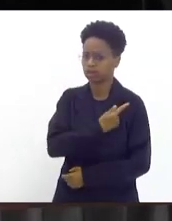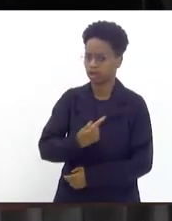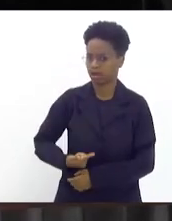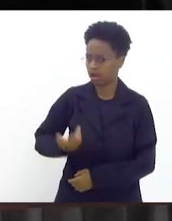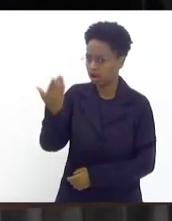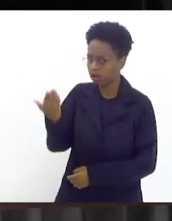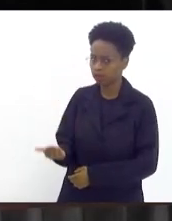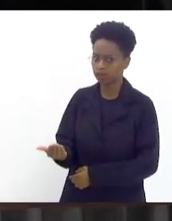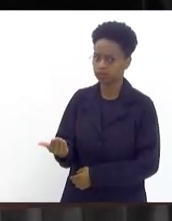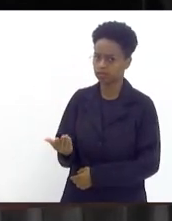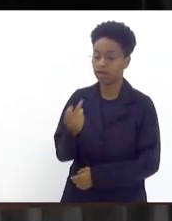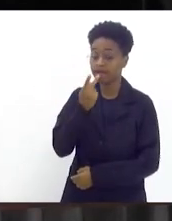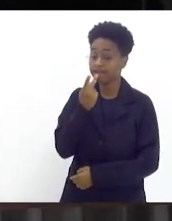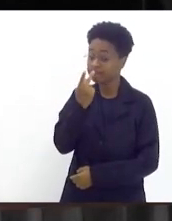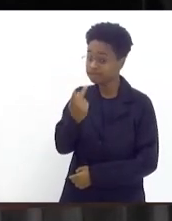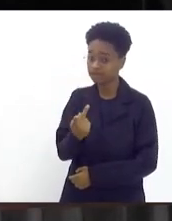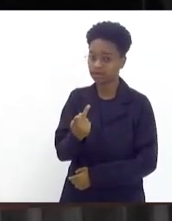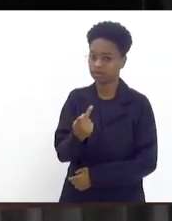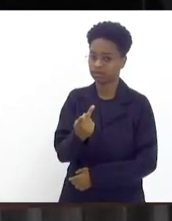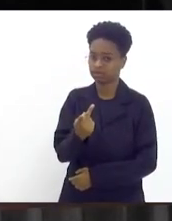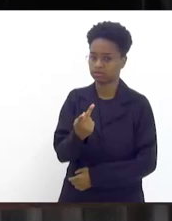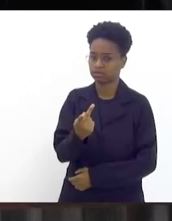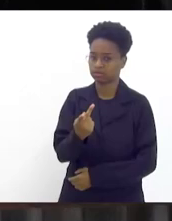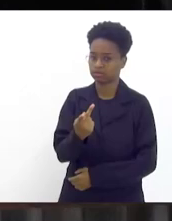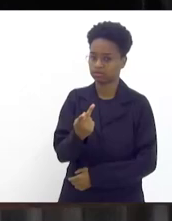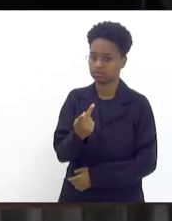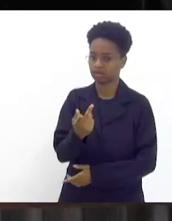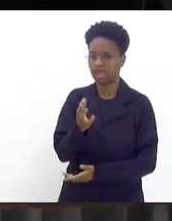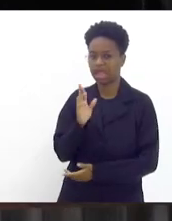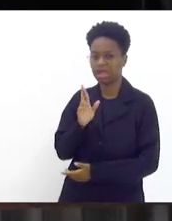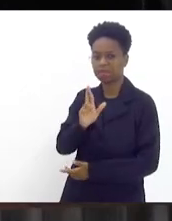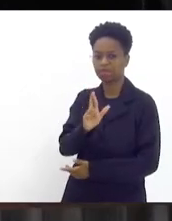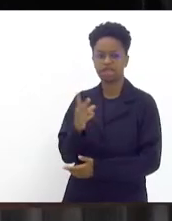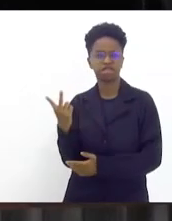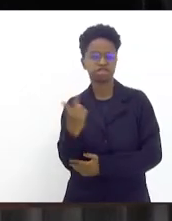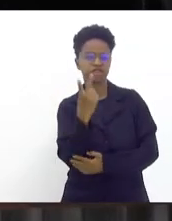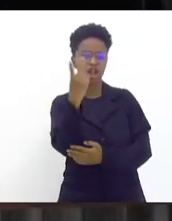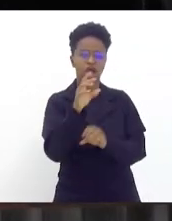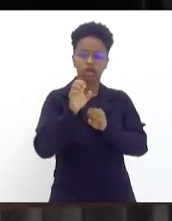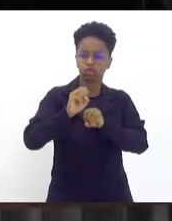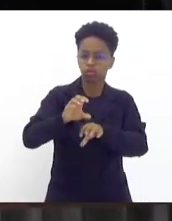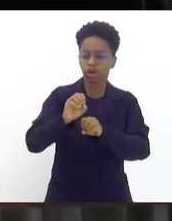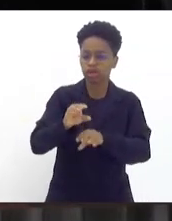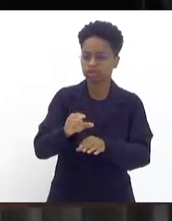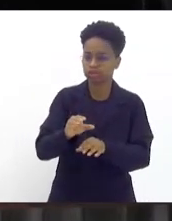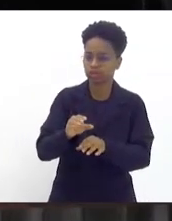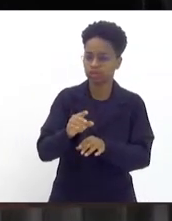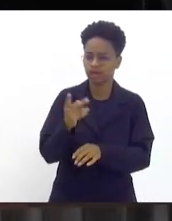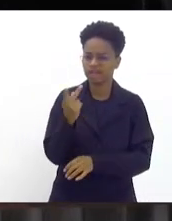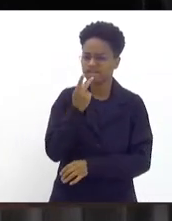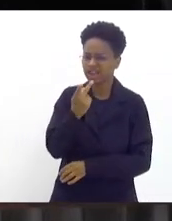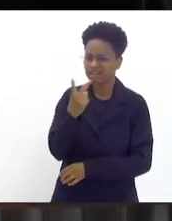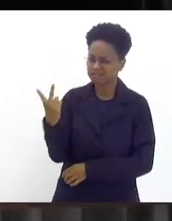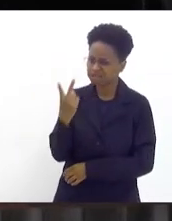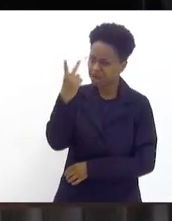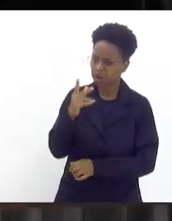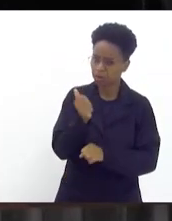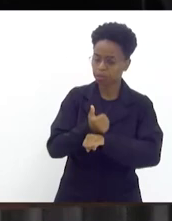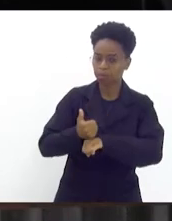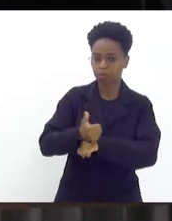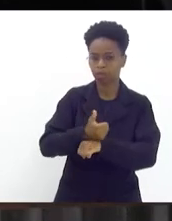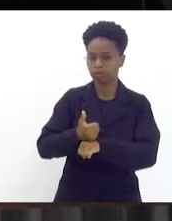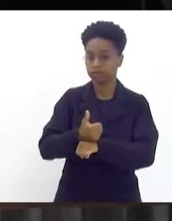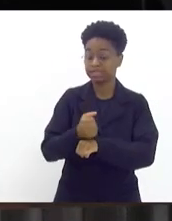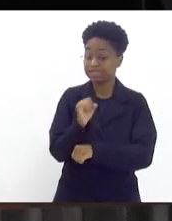para dizer que falar em nome de valorização da educação e de valorização dos profissionais